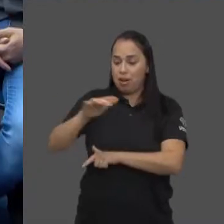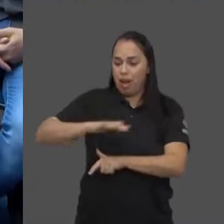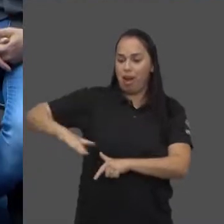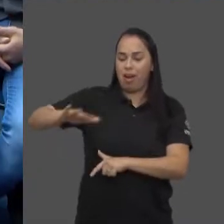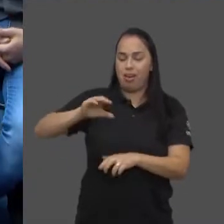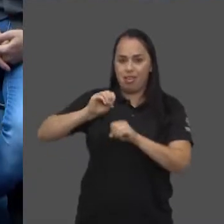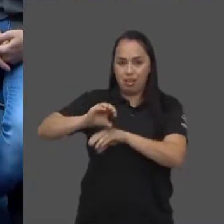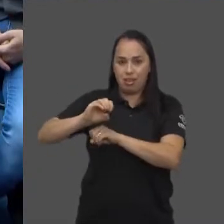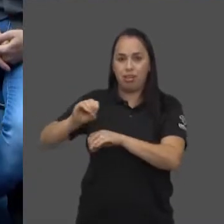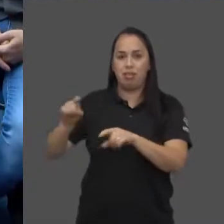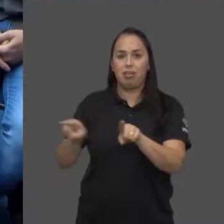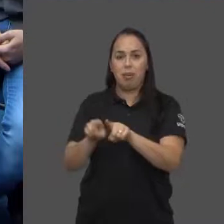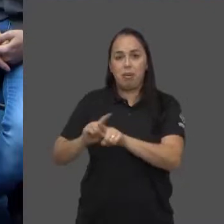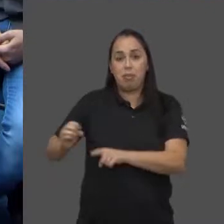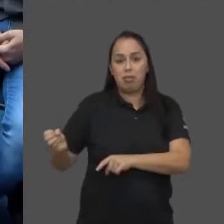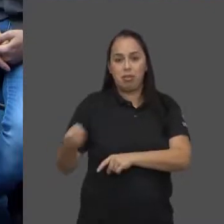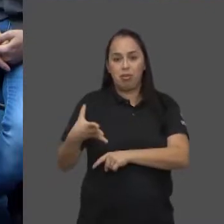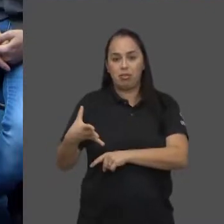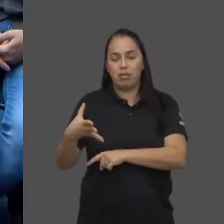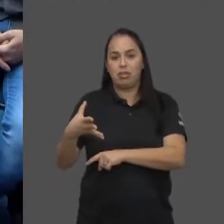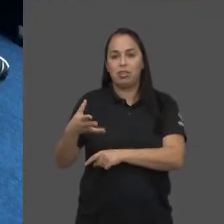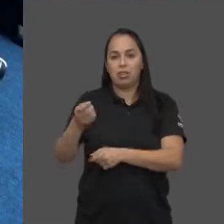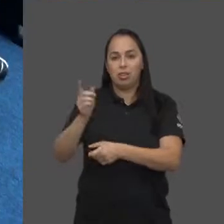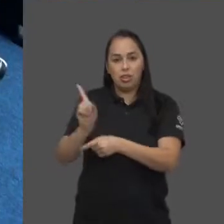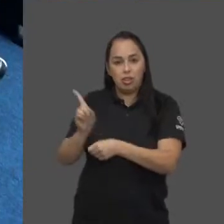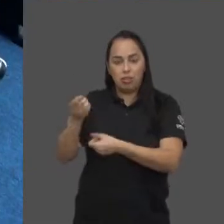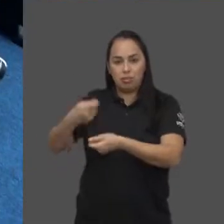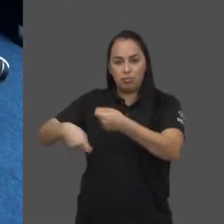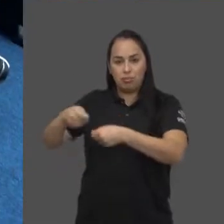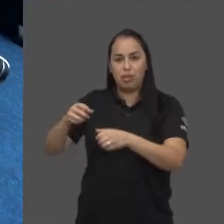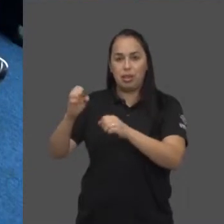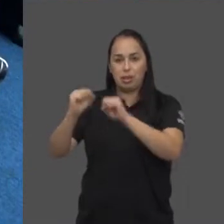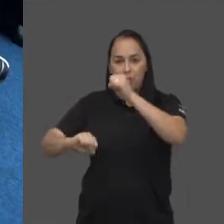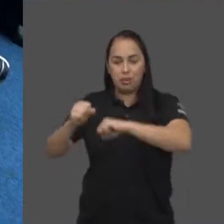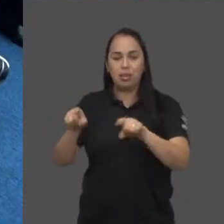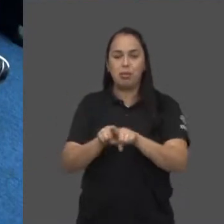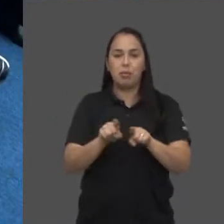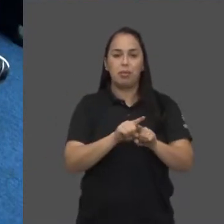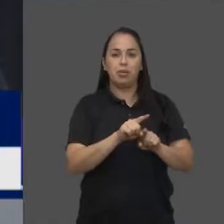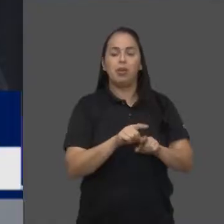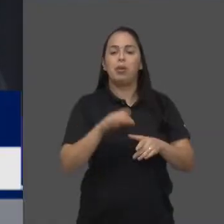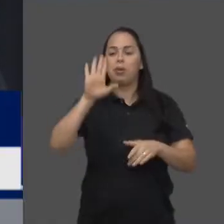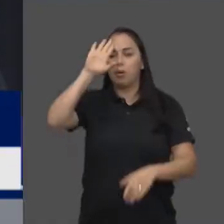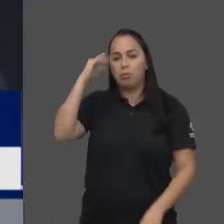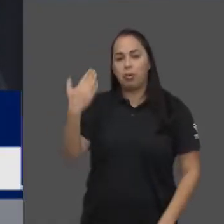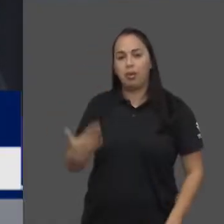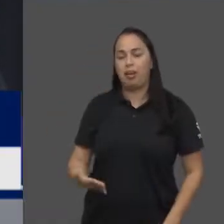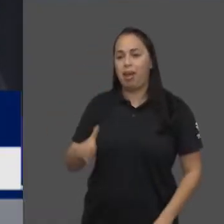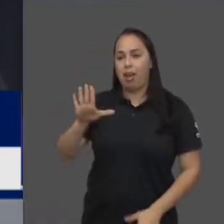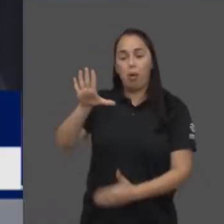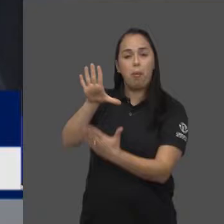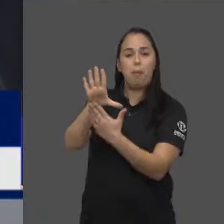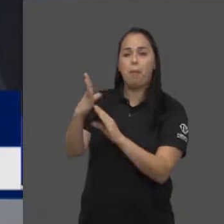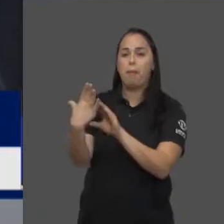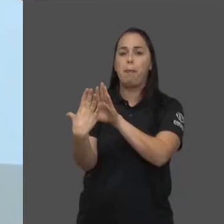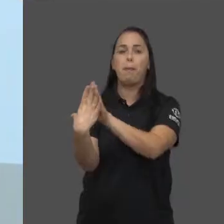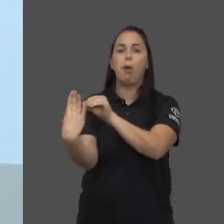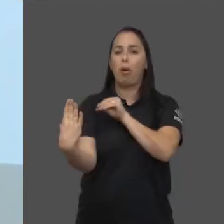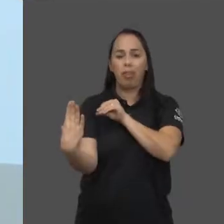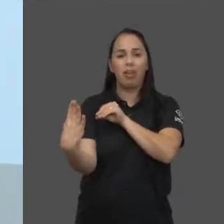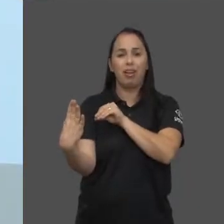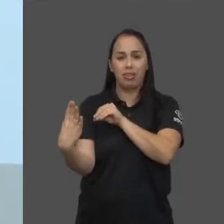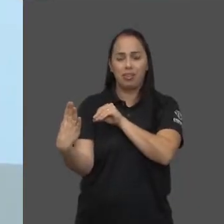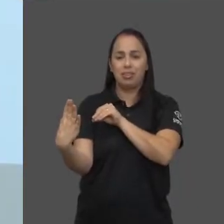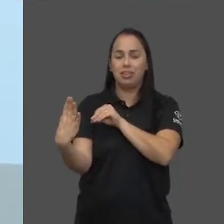a tua iniciativas pautadas na educação inovação e gestão empresarial como reforçou o vereador